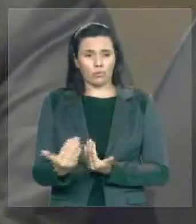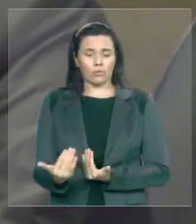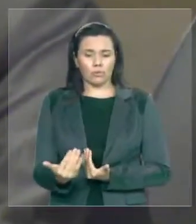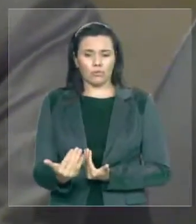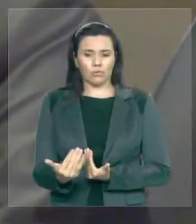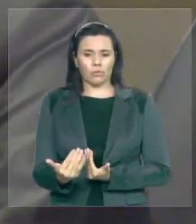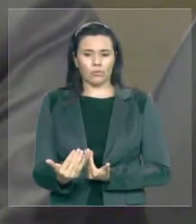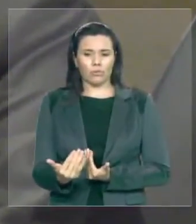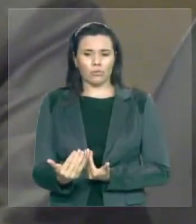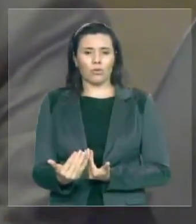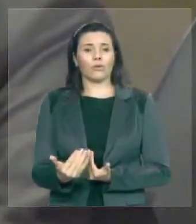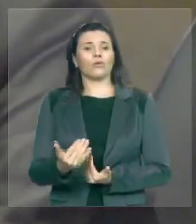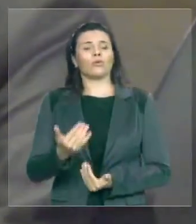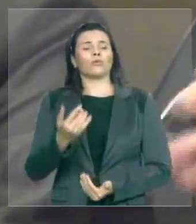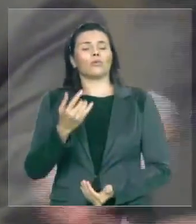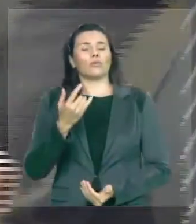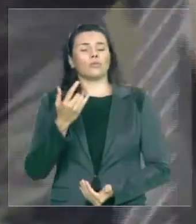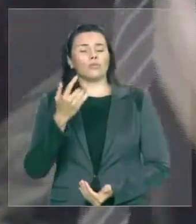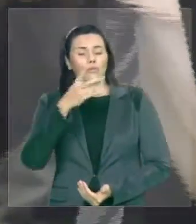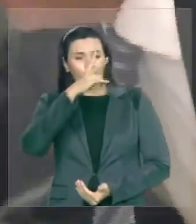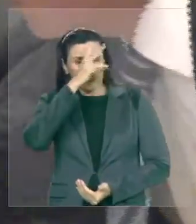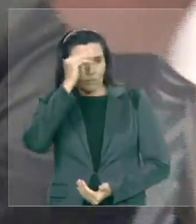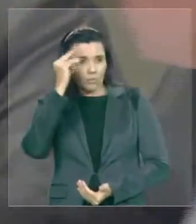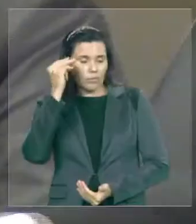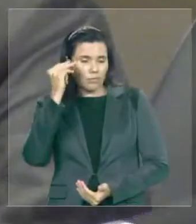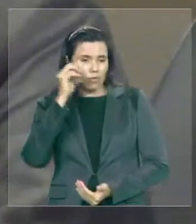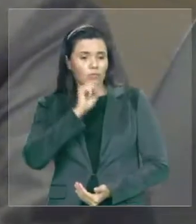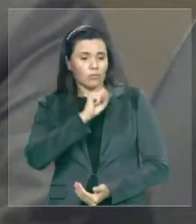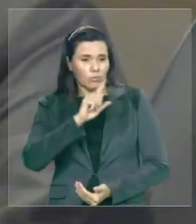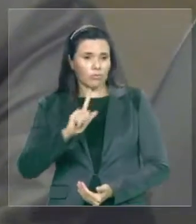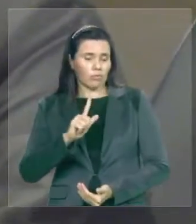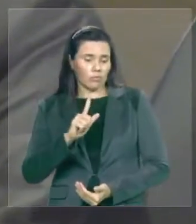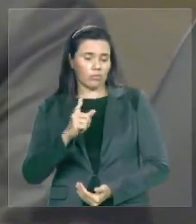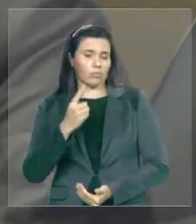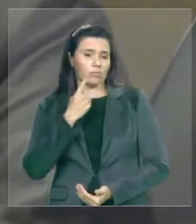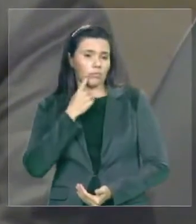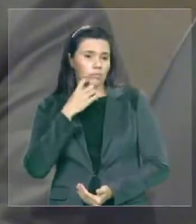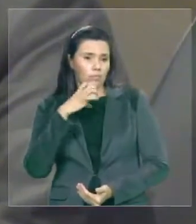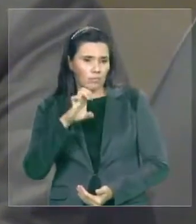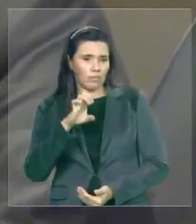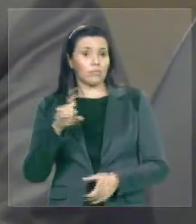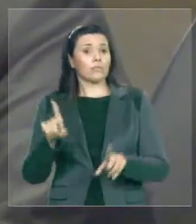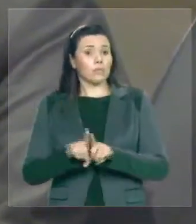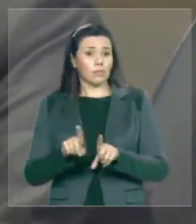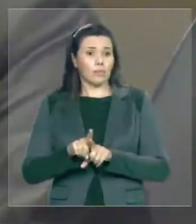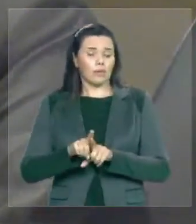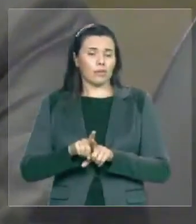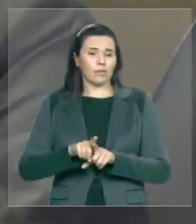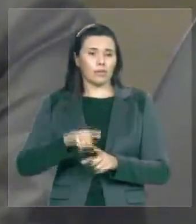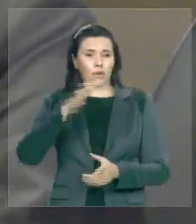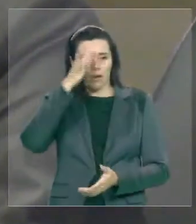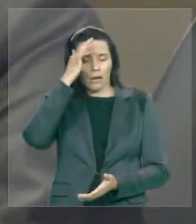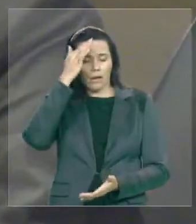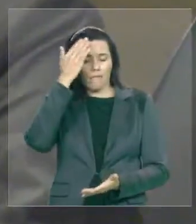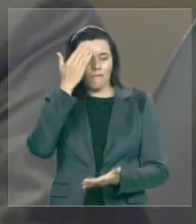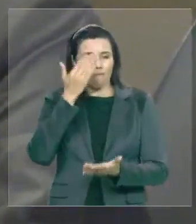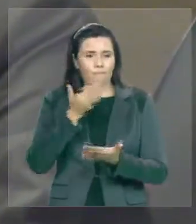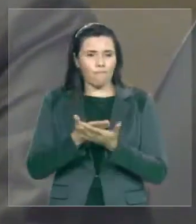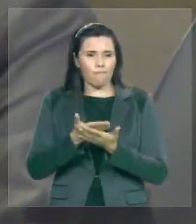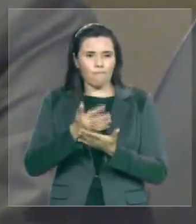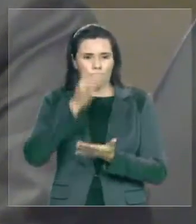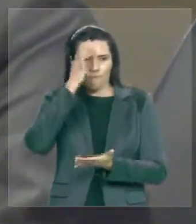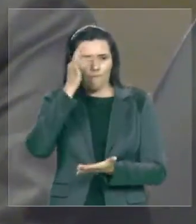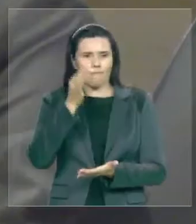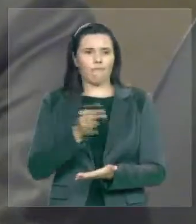do nosso prefeito, e com a sua fé e necessidade que ele